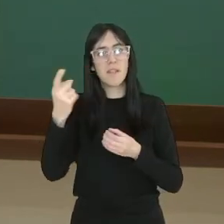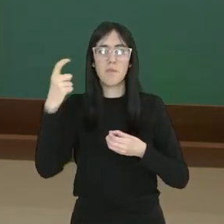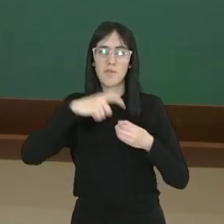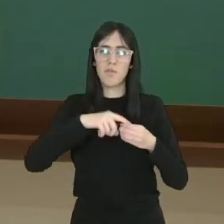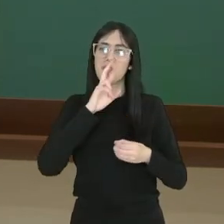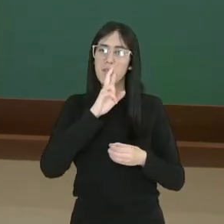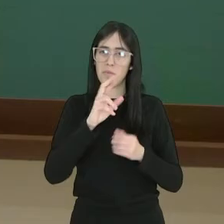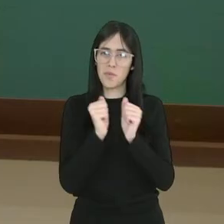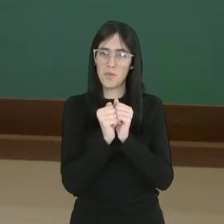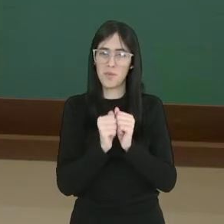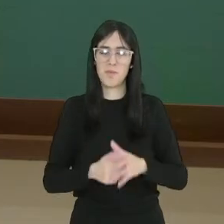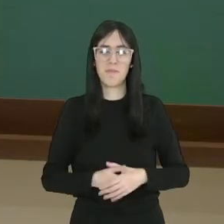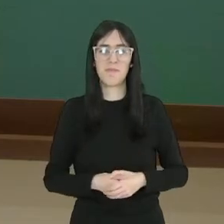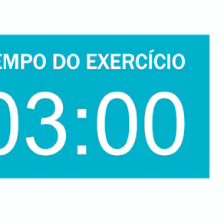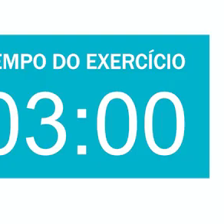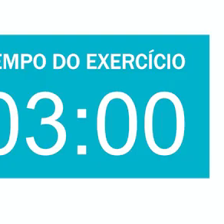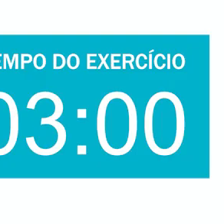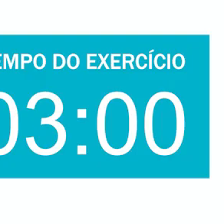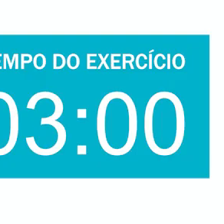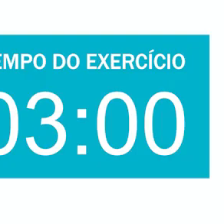voltamos a conferir a resposta.